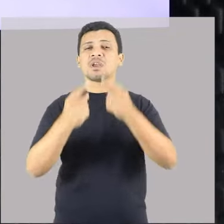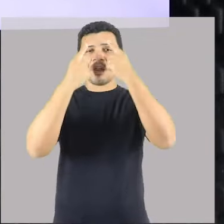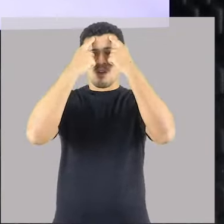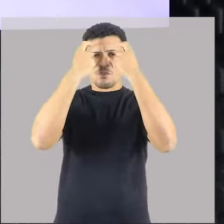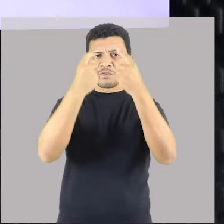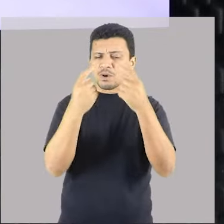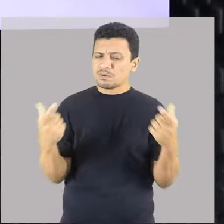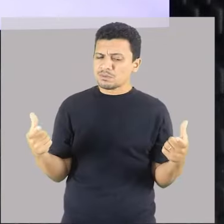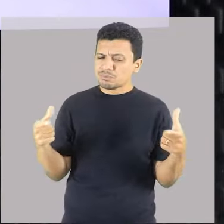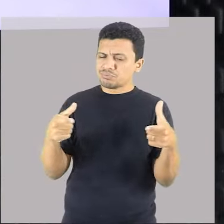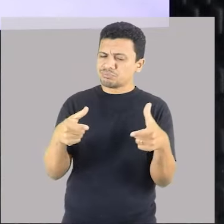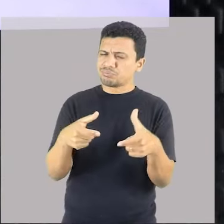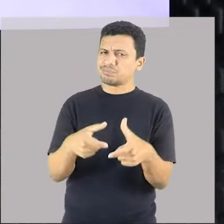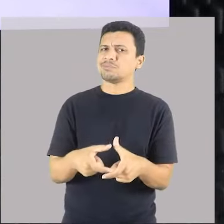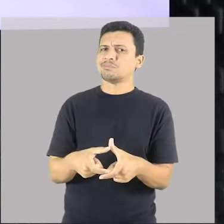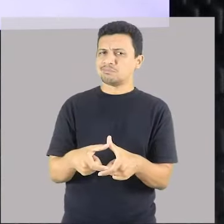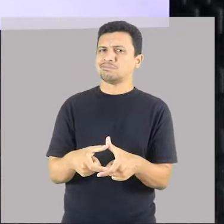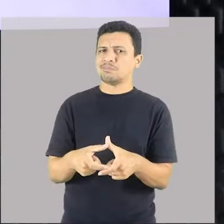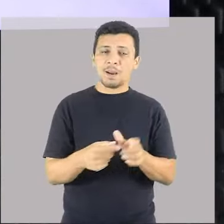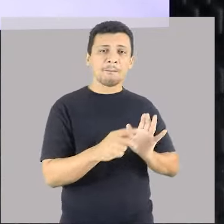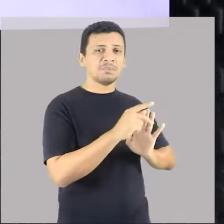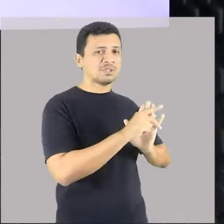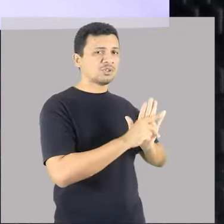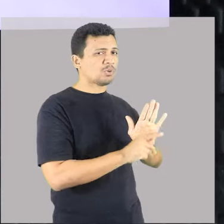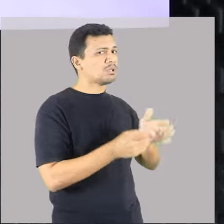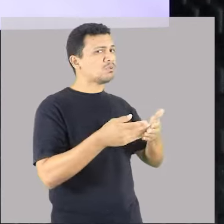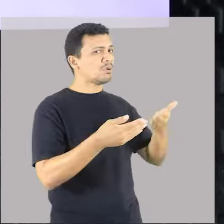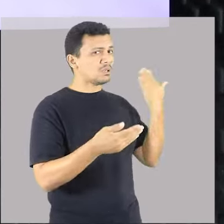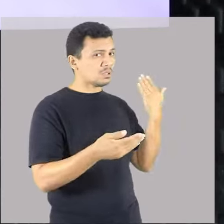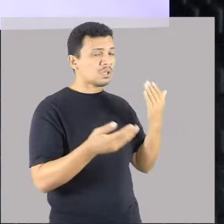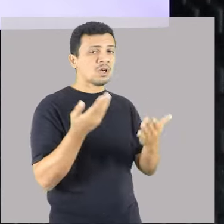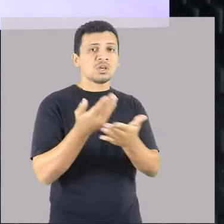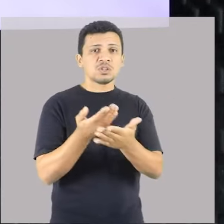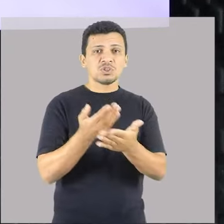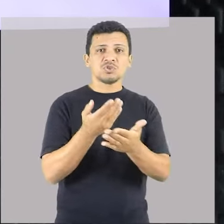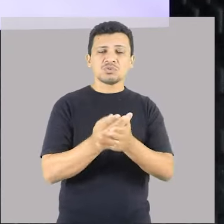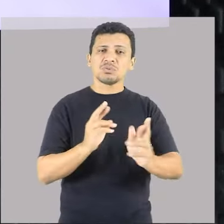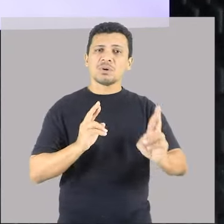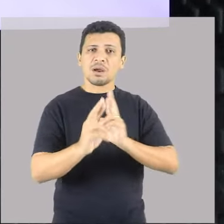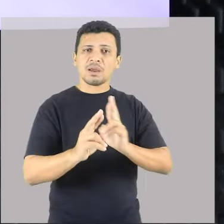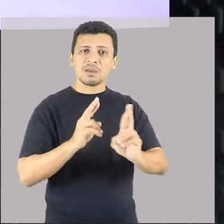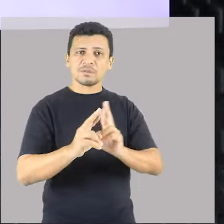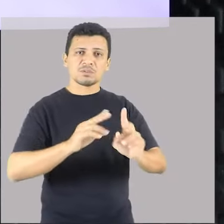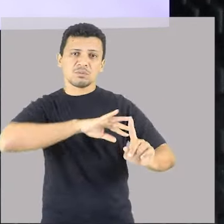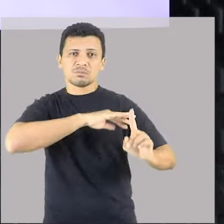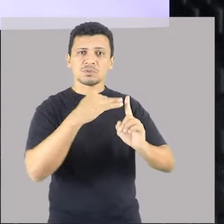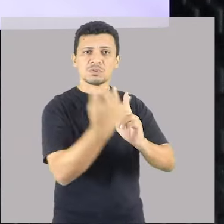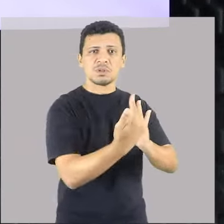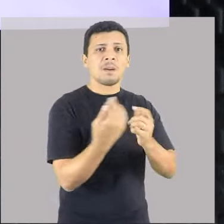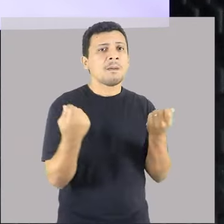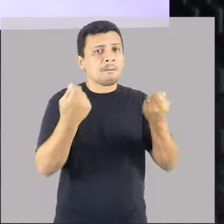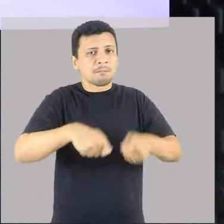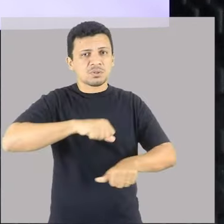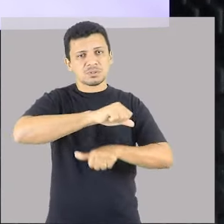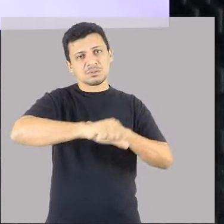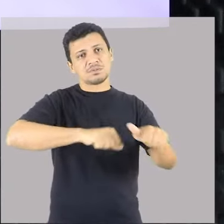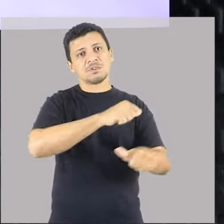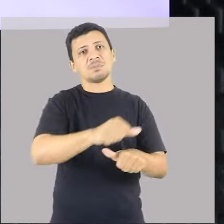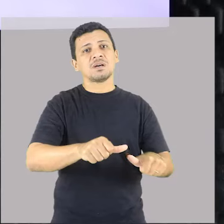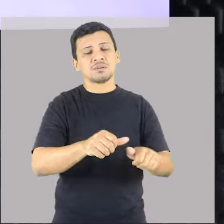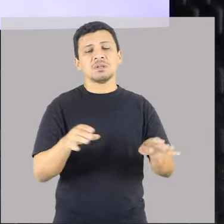né planejamento Então veja que eu estudo essas relações da sociedade para que eu possa alterá-las para que eu possa transformá-las E mais uma vez